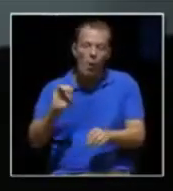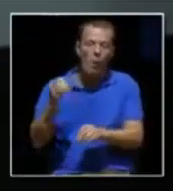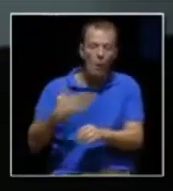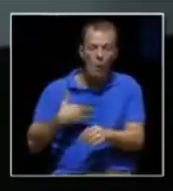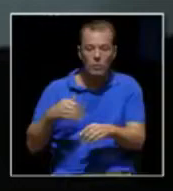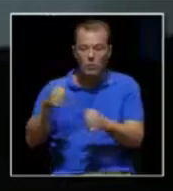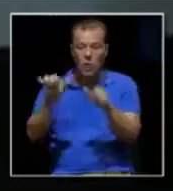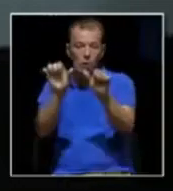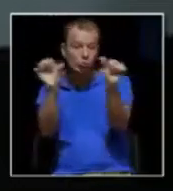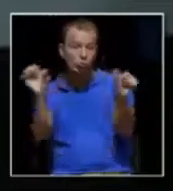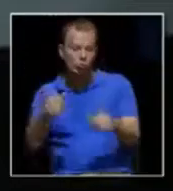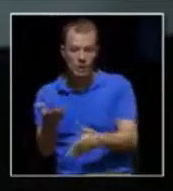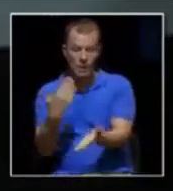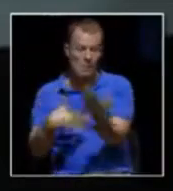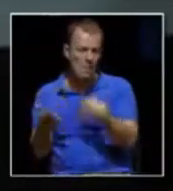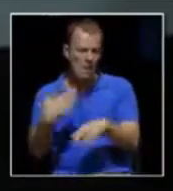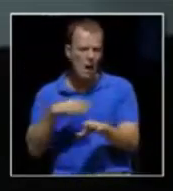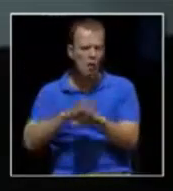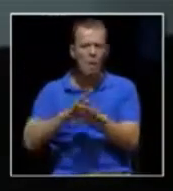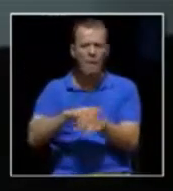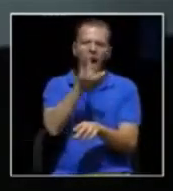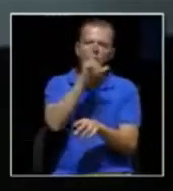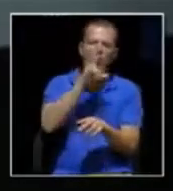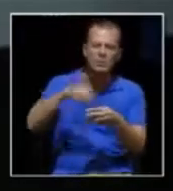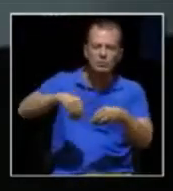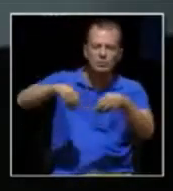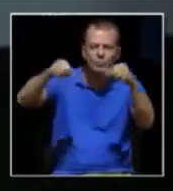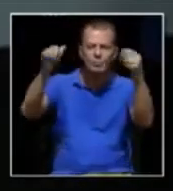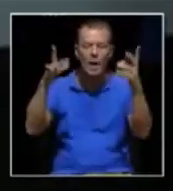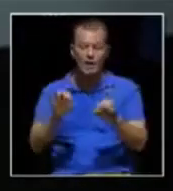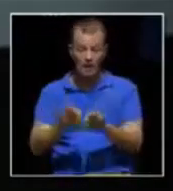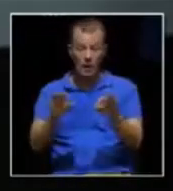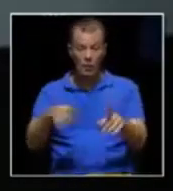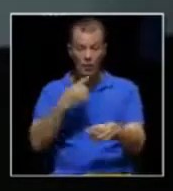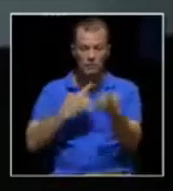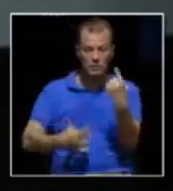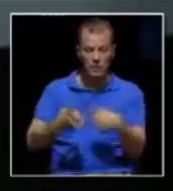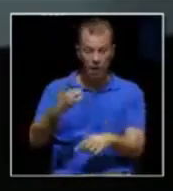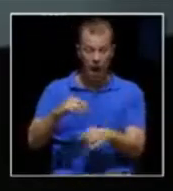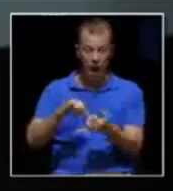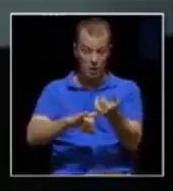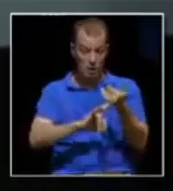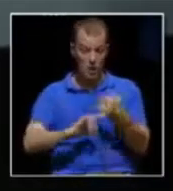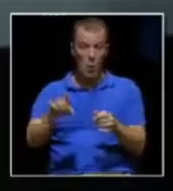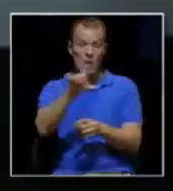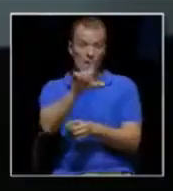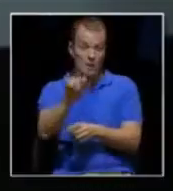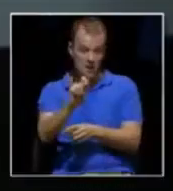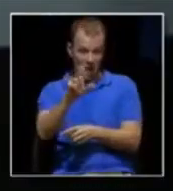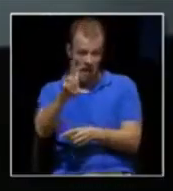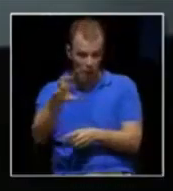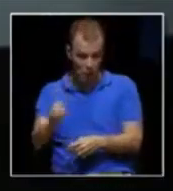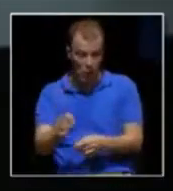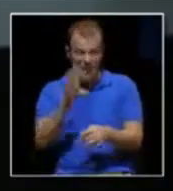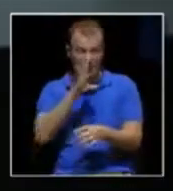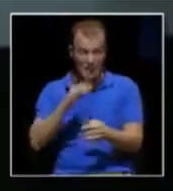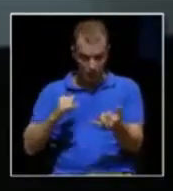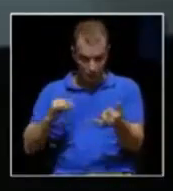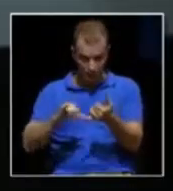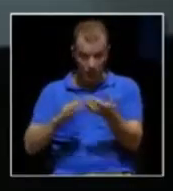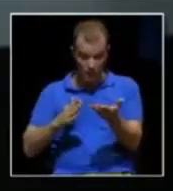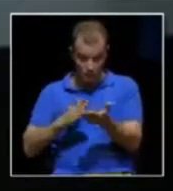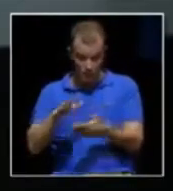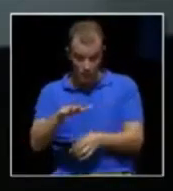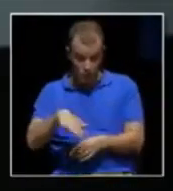recolha e tratamento dos gases libertados, tal como foi denunciado pela Associação Zero. Se esta situação se mantiver, é